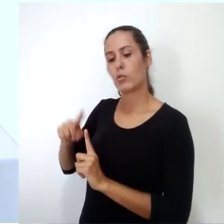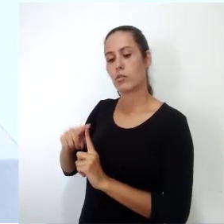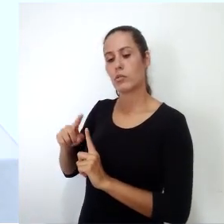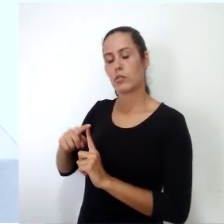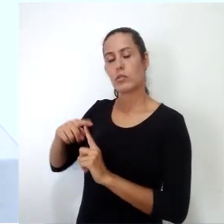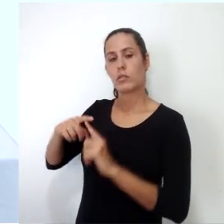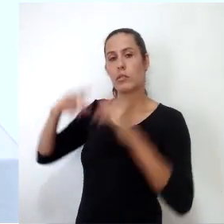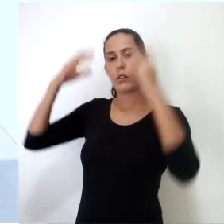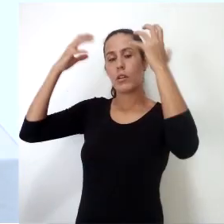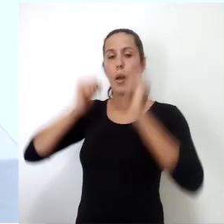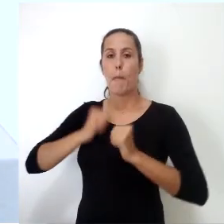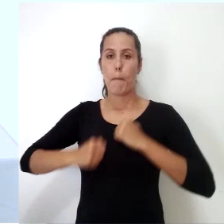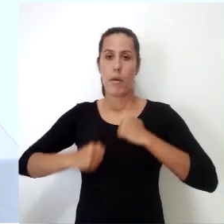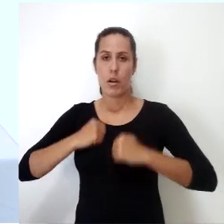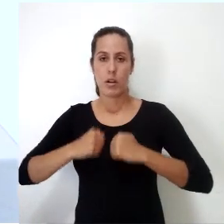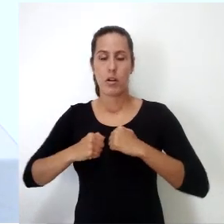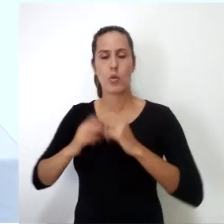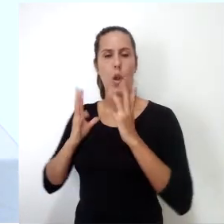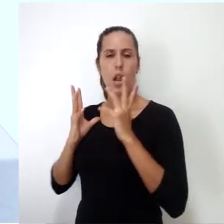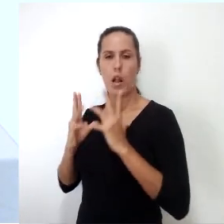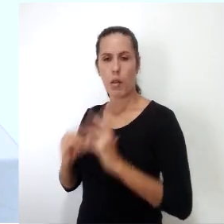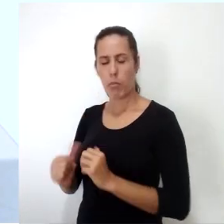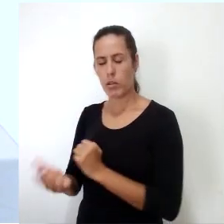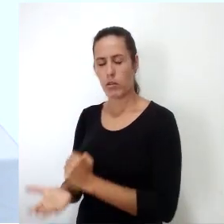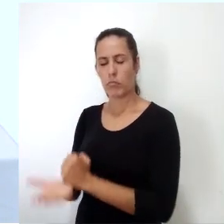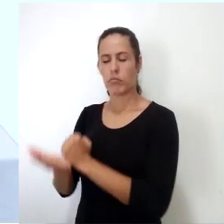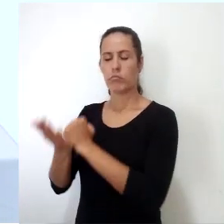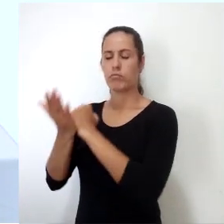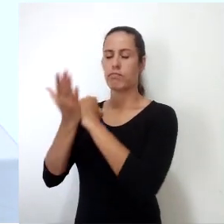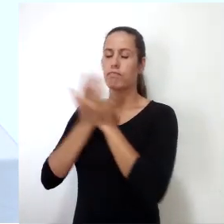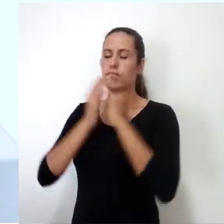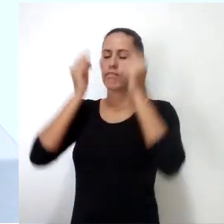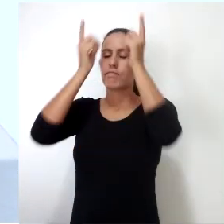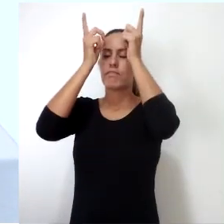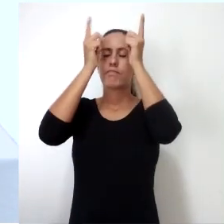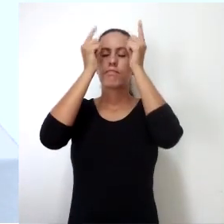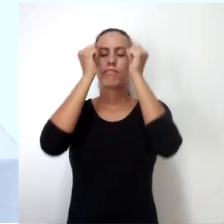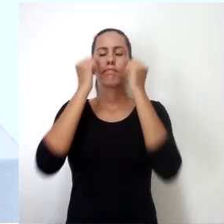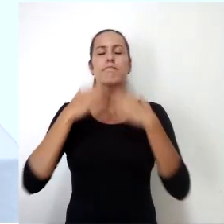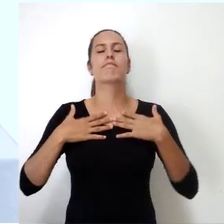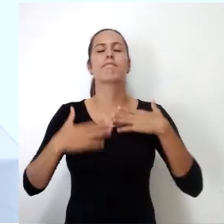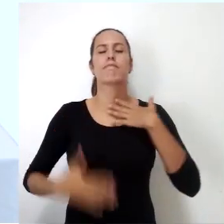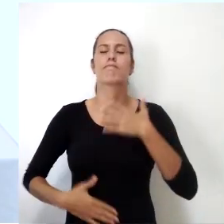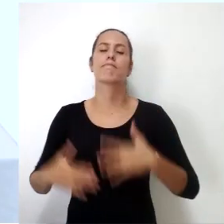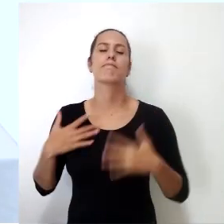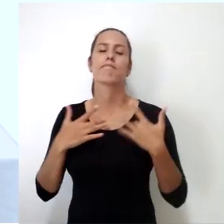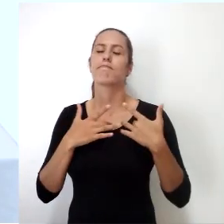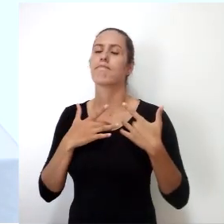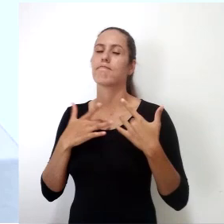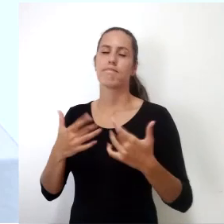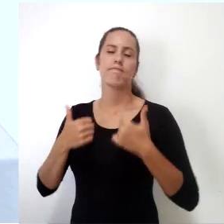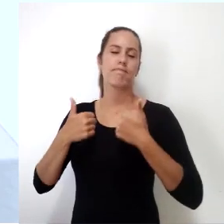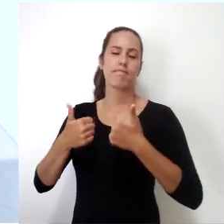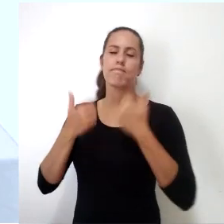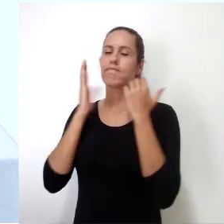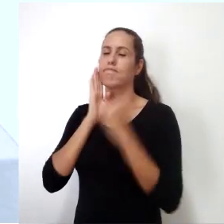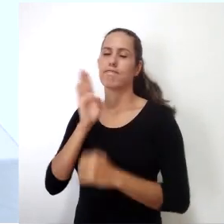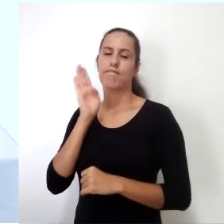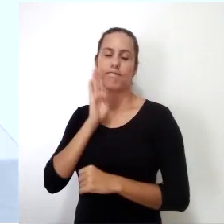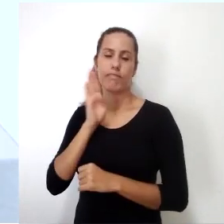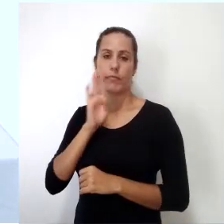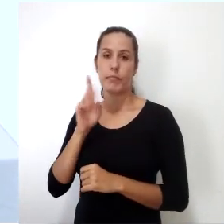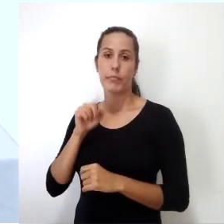ele é um banho de limpeza que vai purificar, né? Vai trazer para você um conforto e um alívio, né, muito